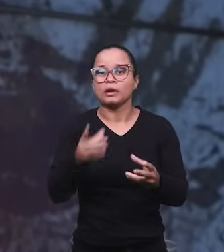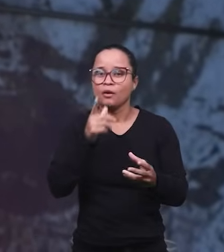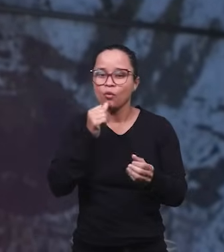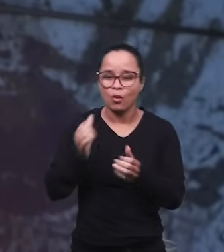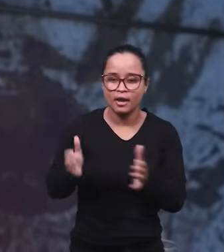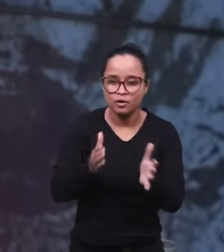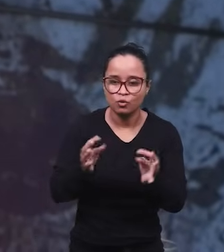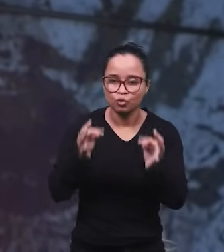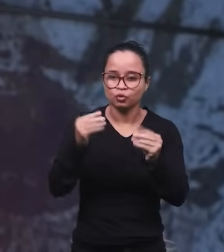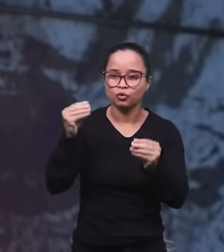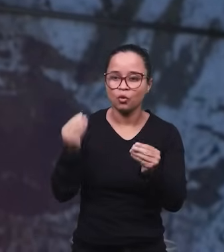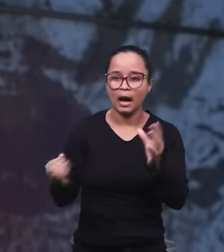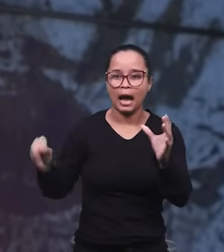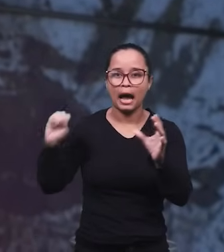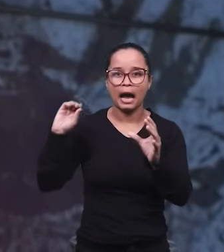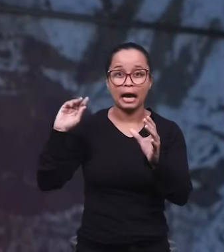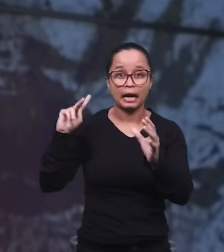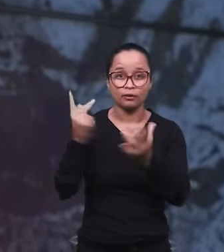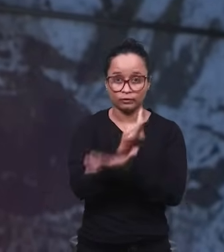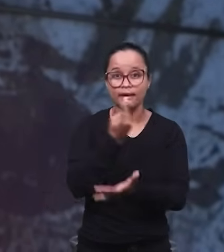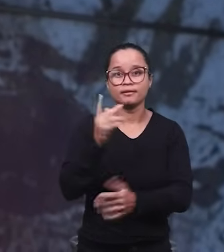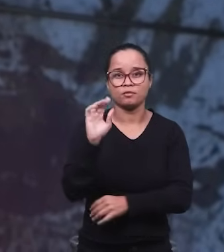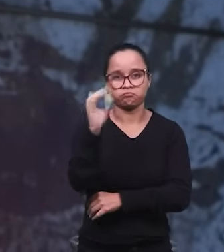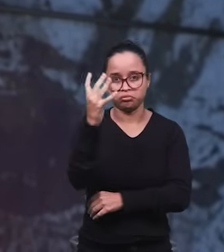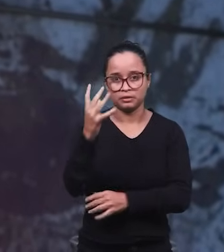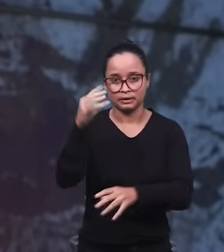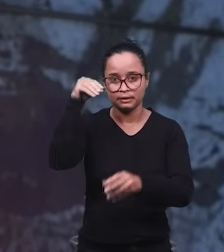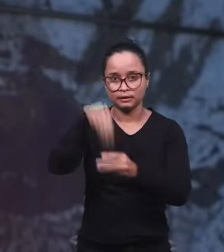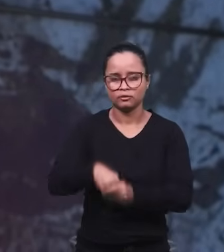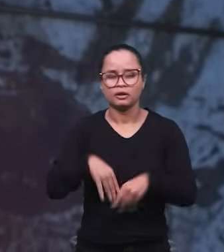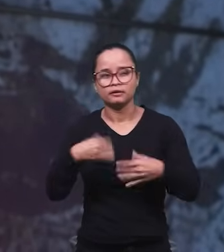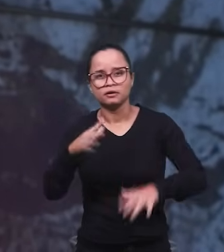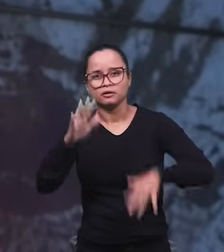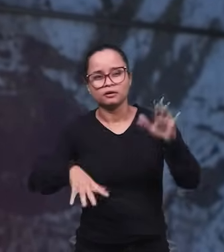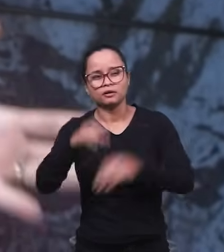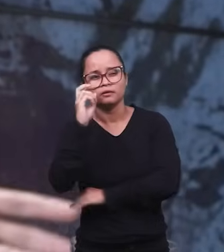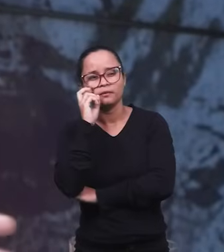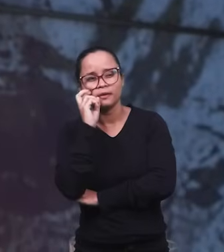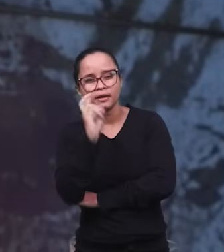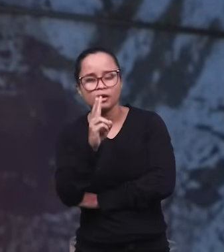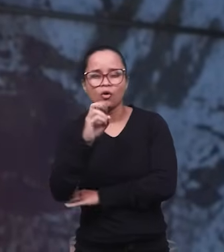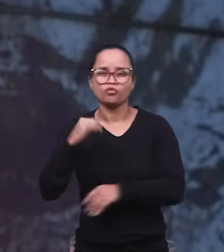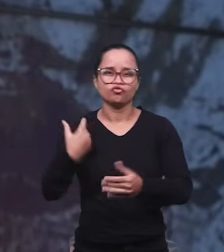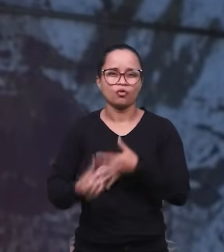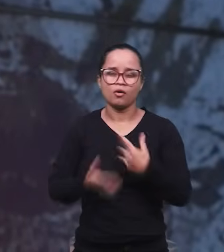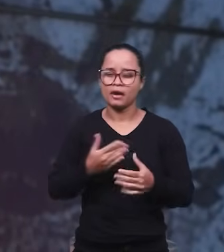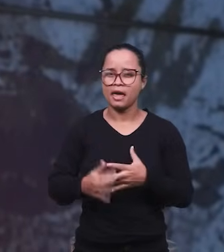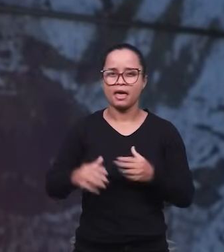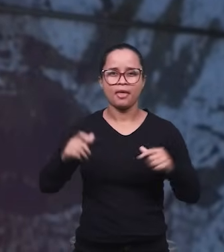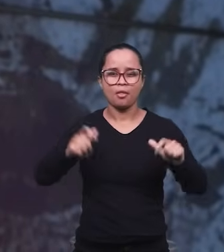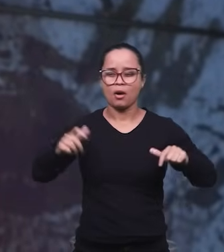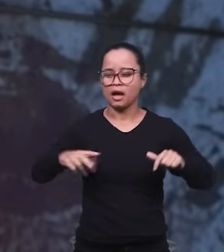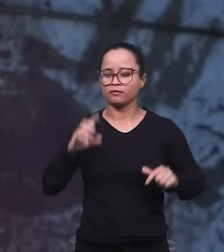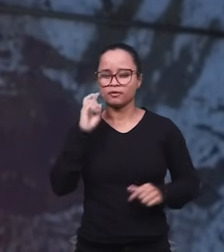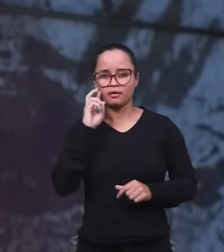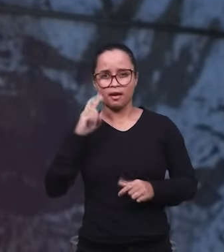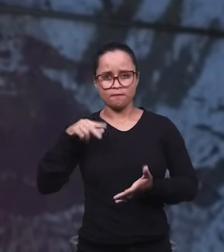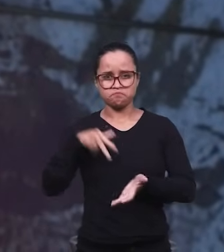dentro dele. Então, independente de quem observa ou de onde você está,